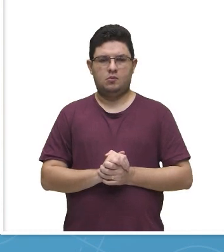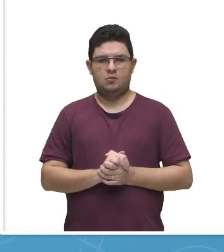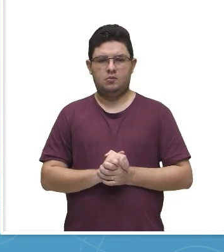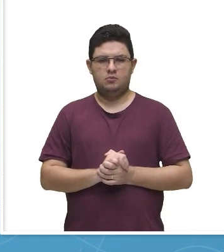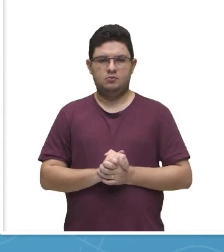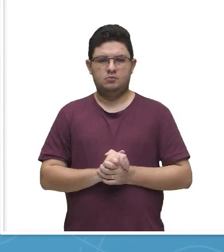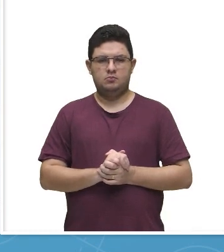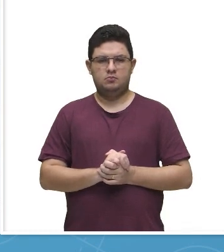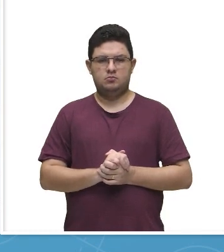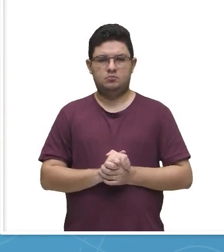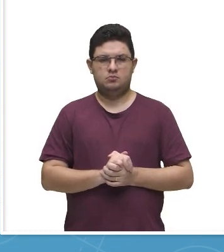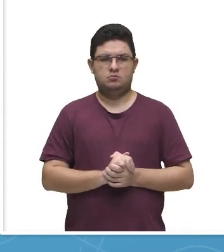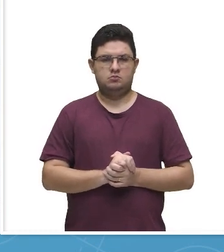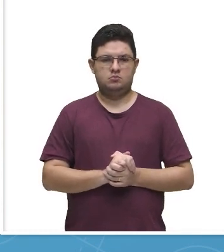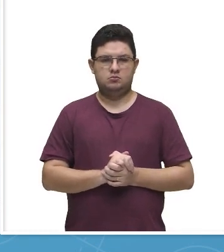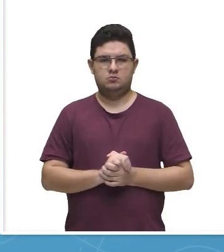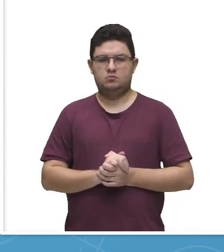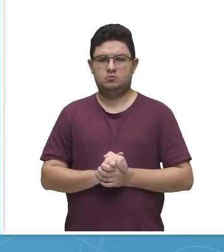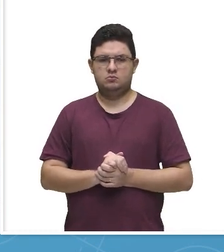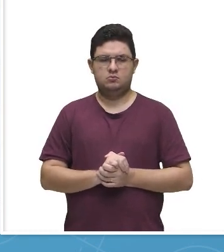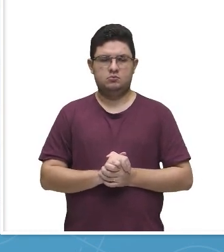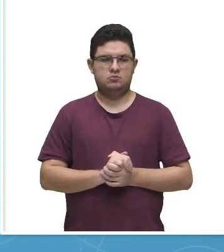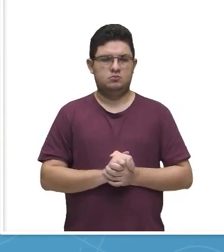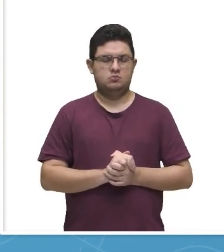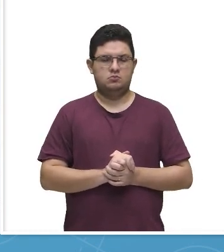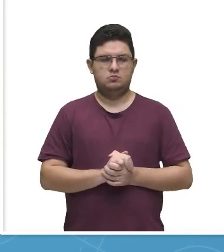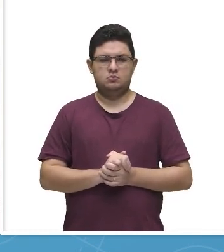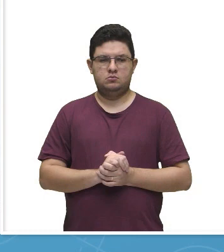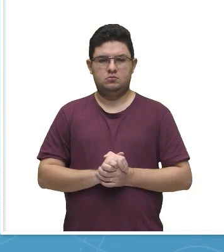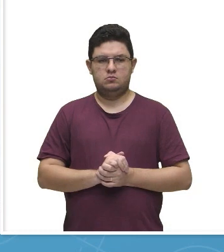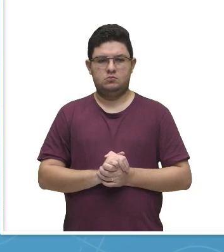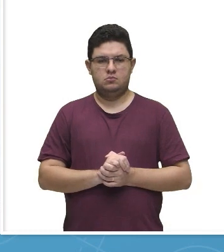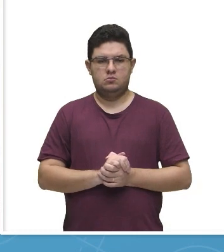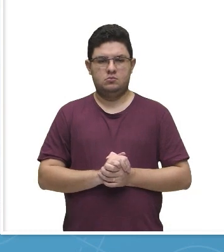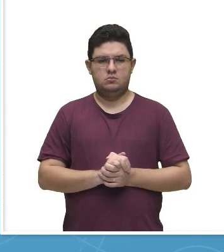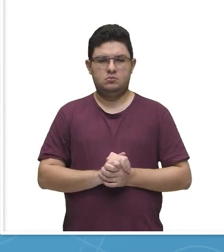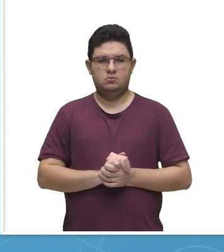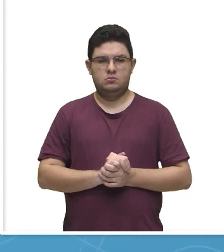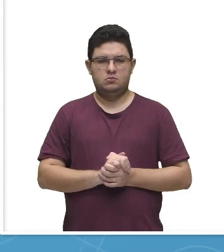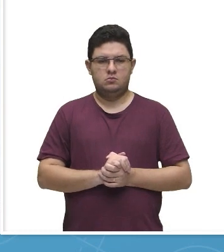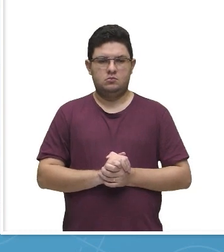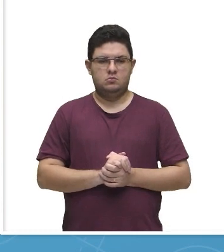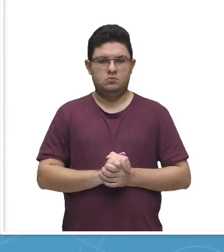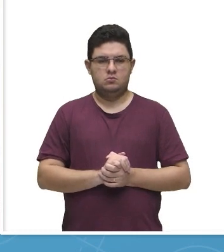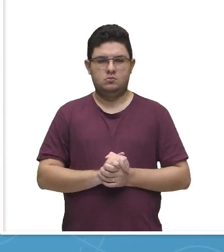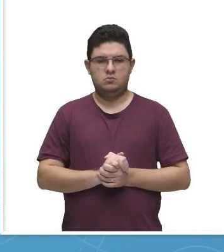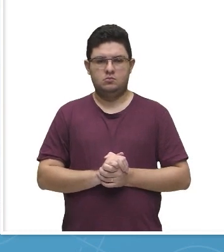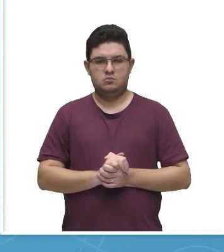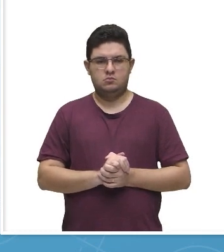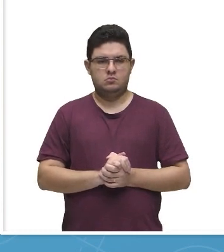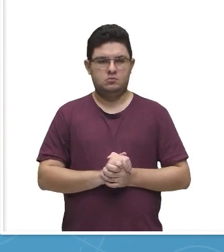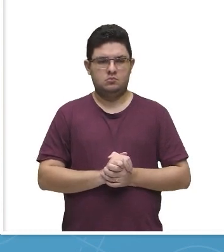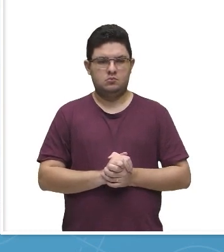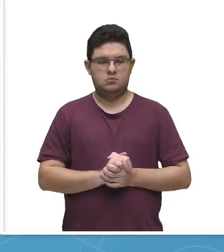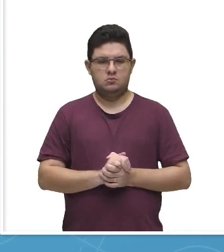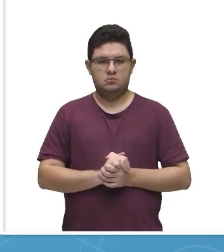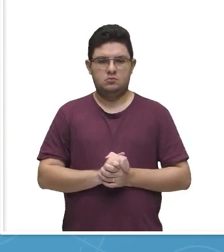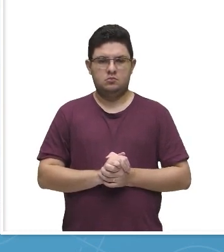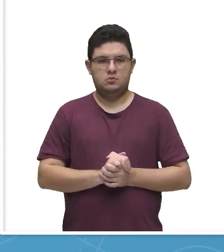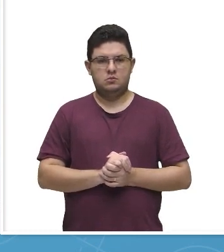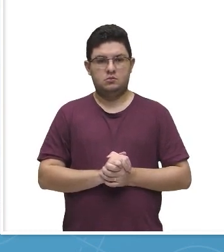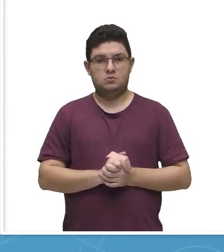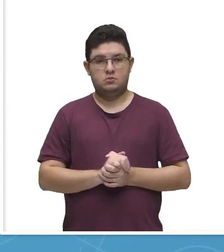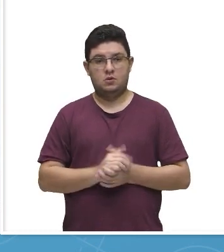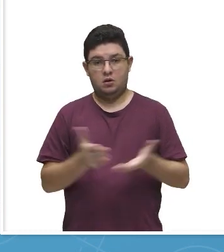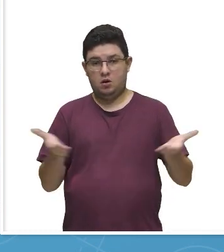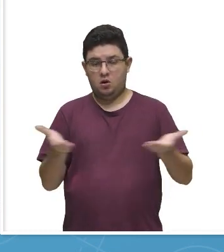quadrado. Letra E, foi essa que eu acabei de falar agora há pouco, né? Menos 3 ao quadrado que multiplica mais 5 ao quadrado. Queridos alunos, um